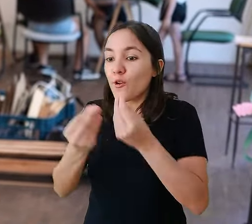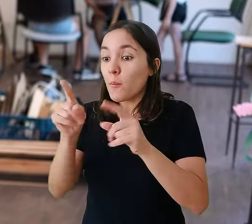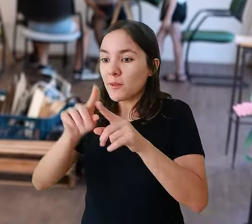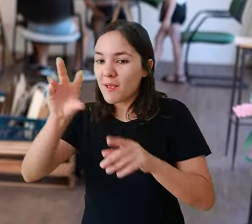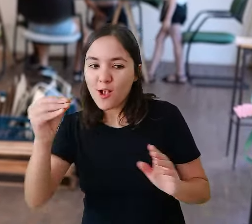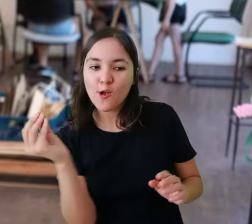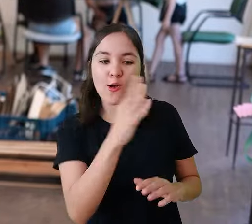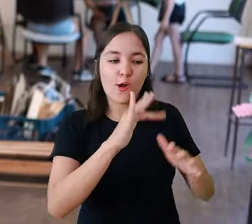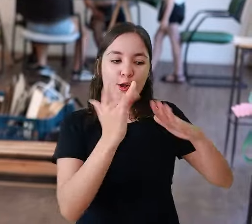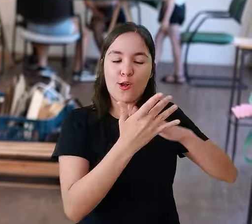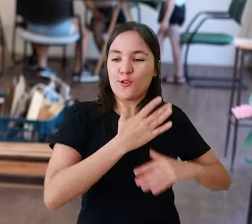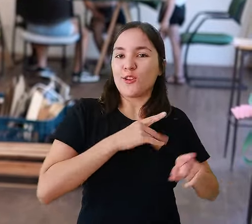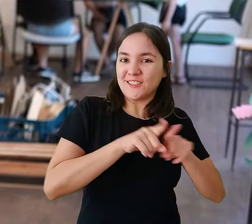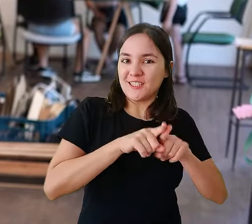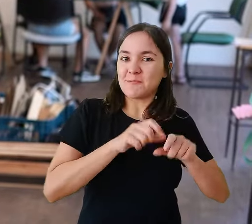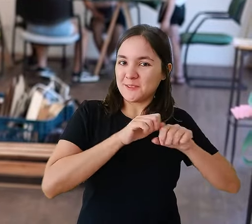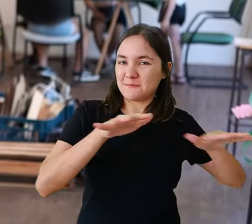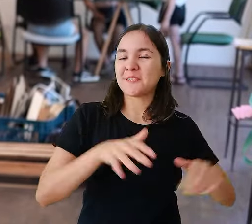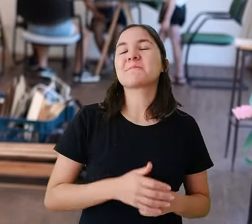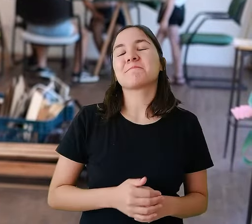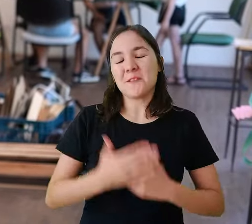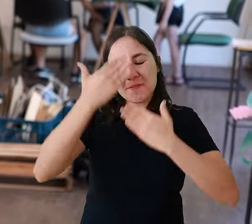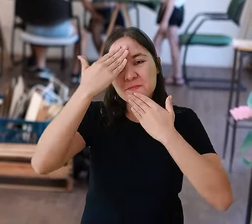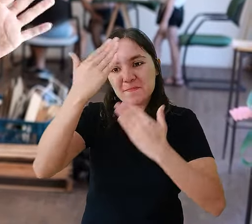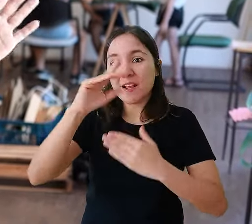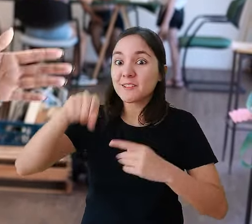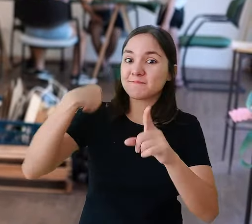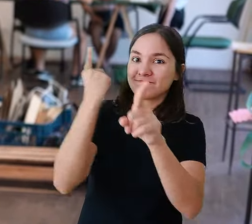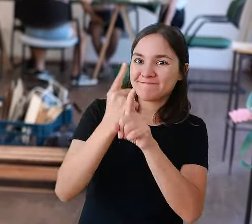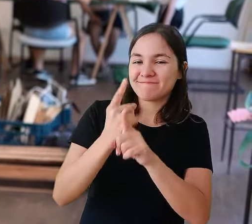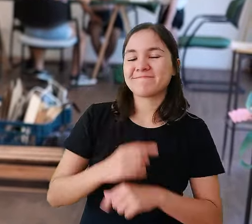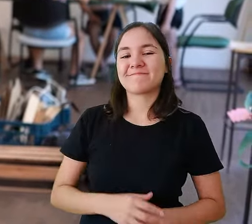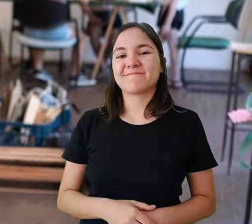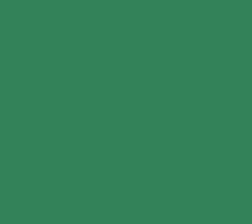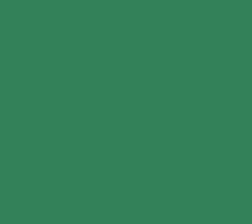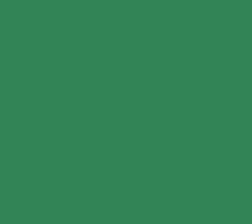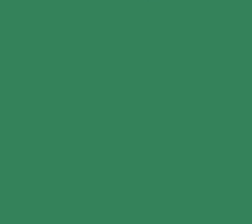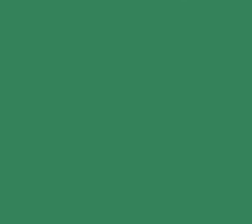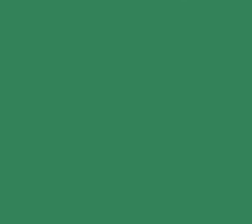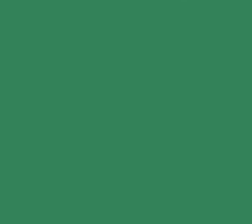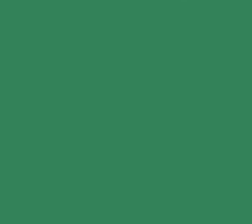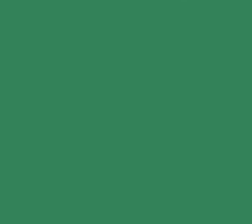adorar conhecer o que vocês fizeram e repostar nos nossos perfis. Obrigada e até mais!